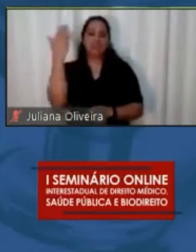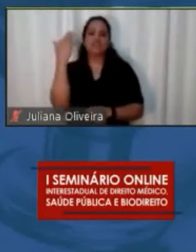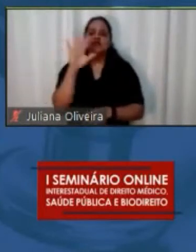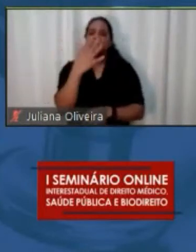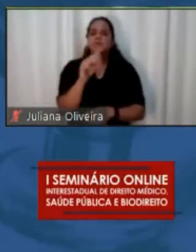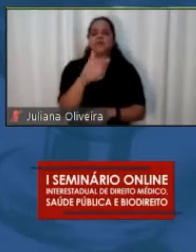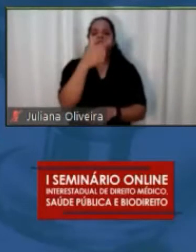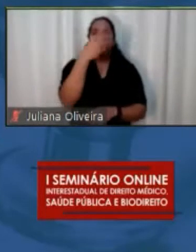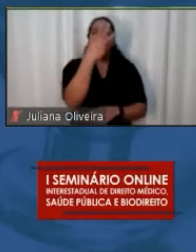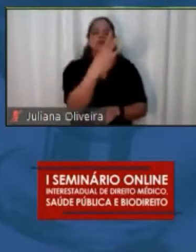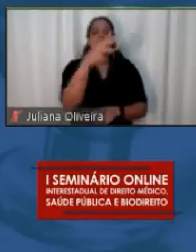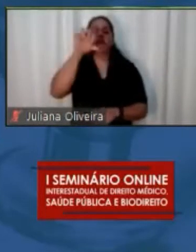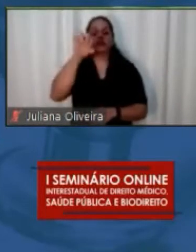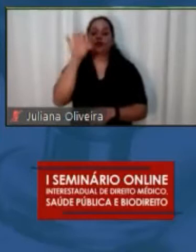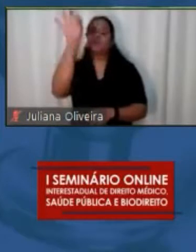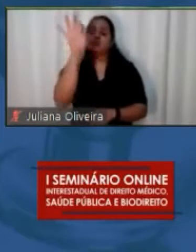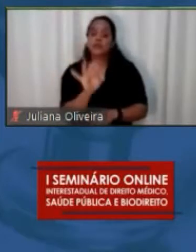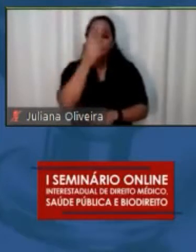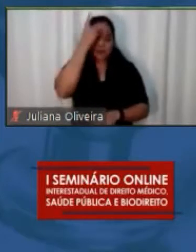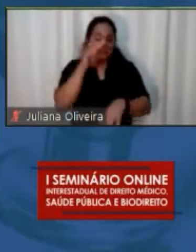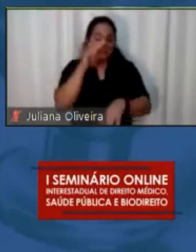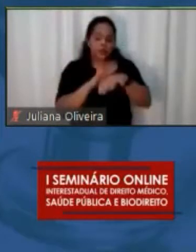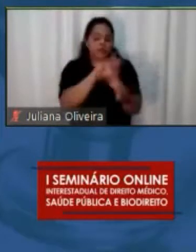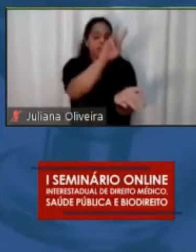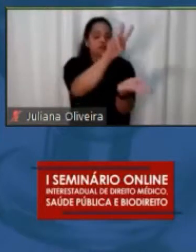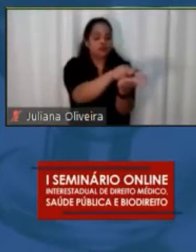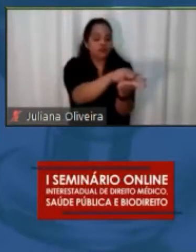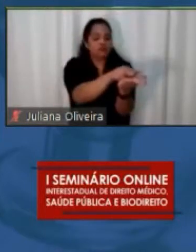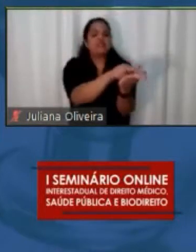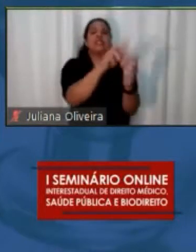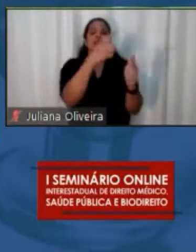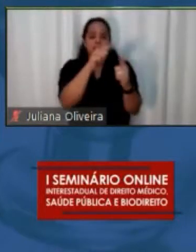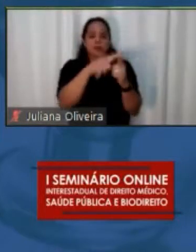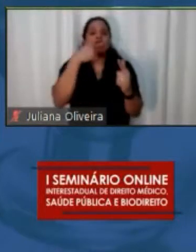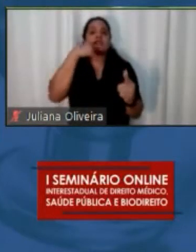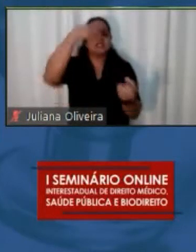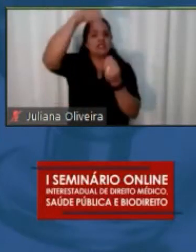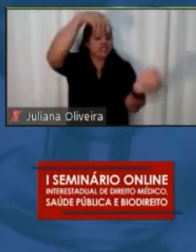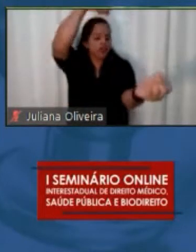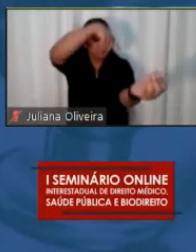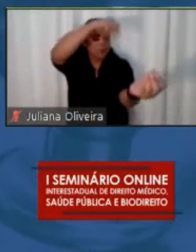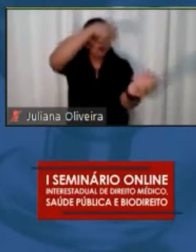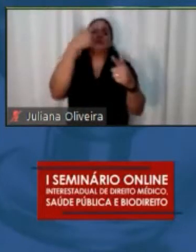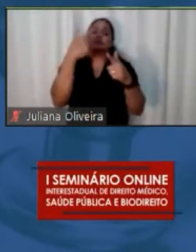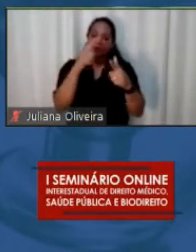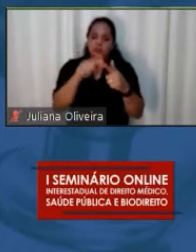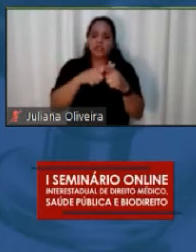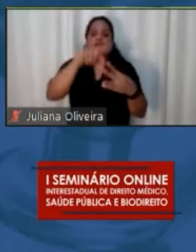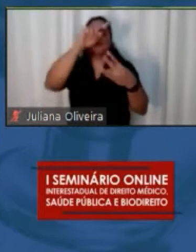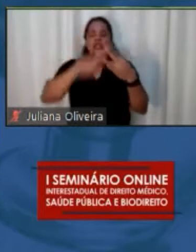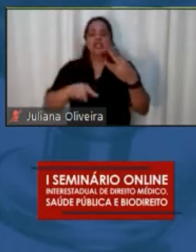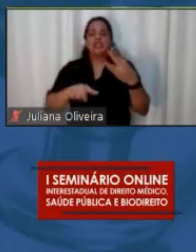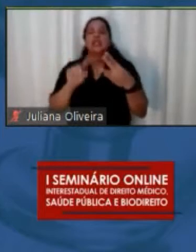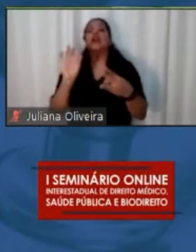39% dos pacientes com complicações relacionadas à transfusão se deviam a erros administrativos. E